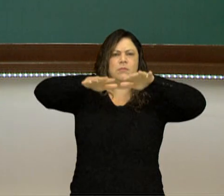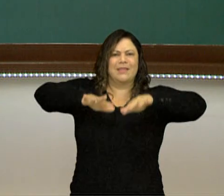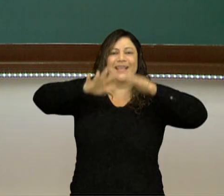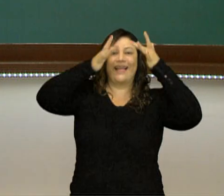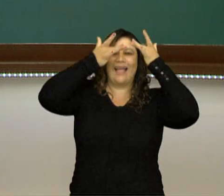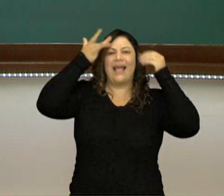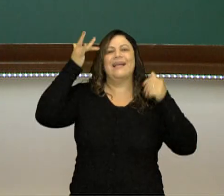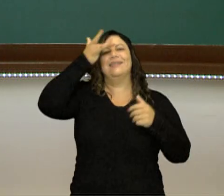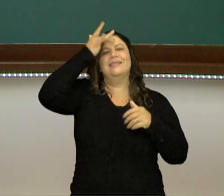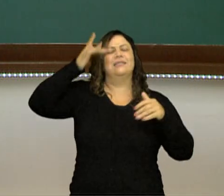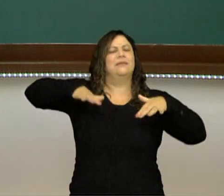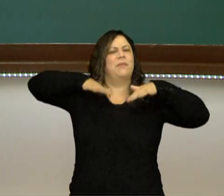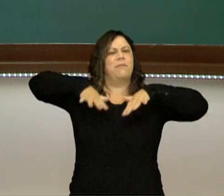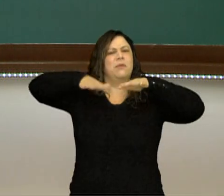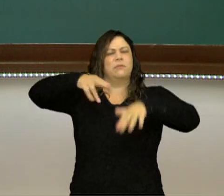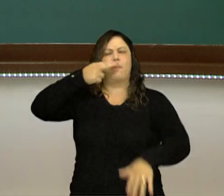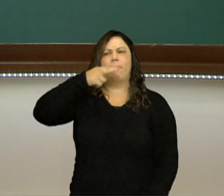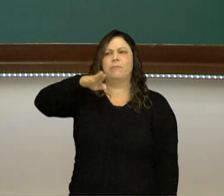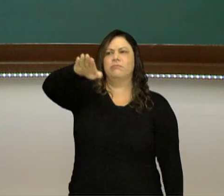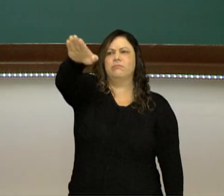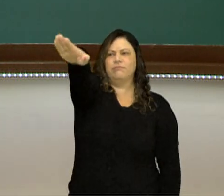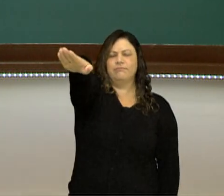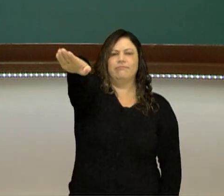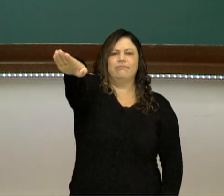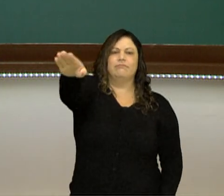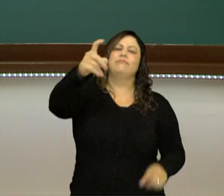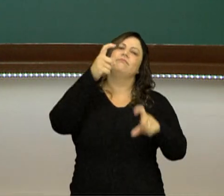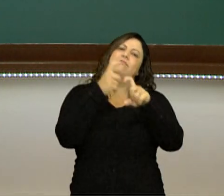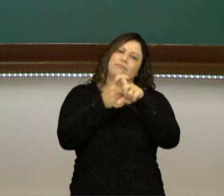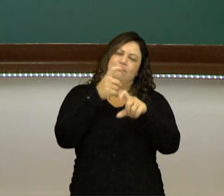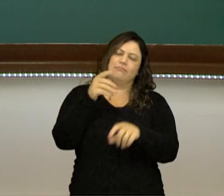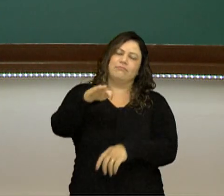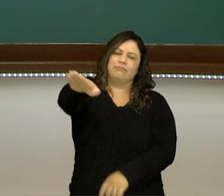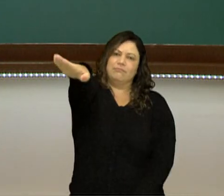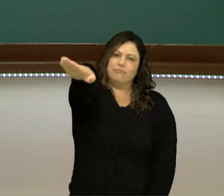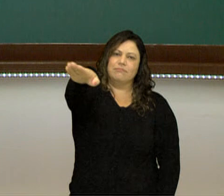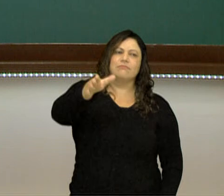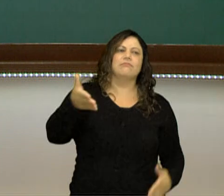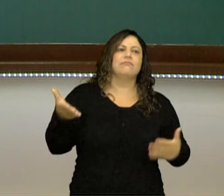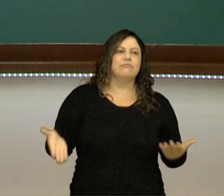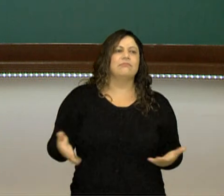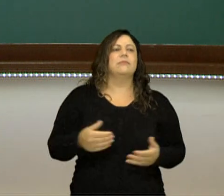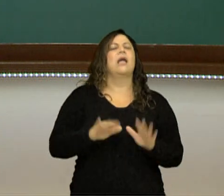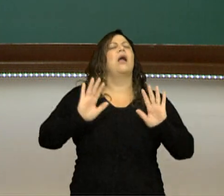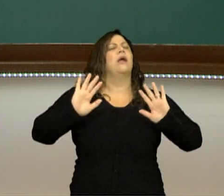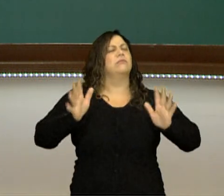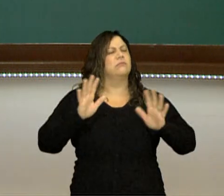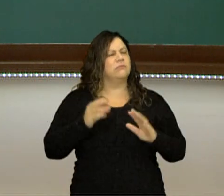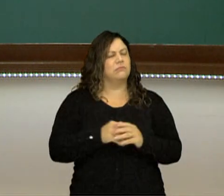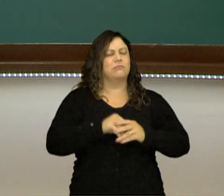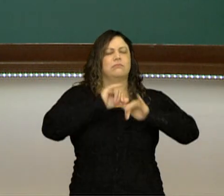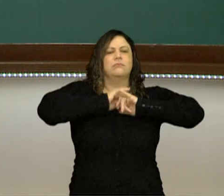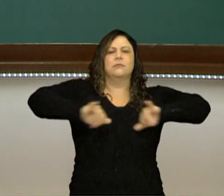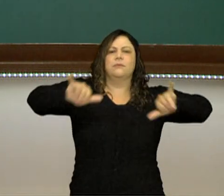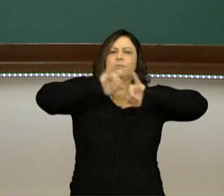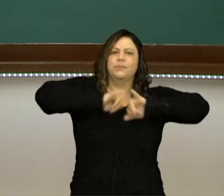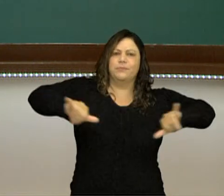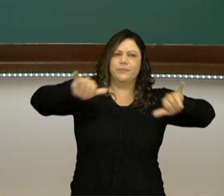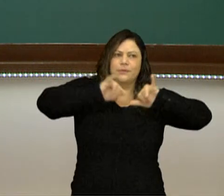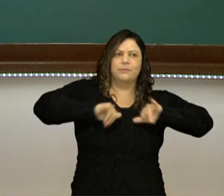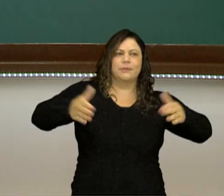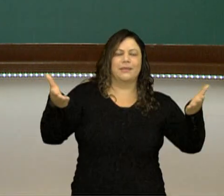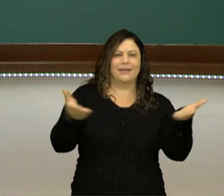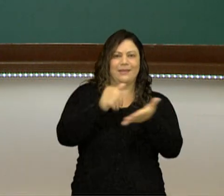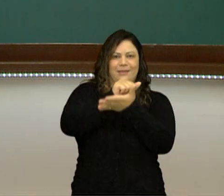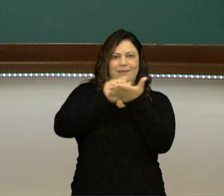aqui fazendo a saudação nazista, certo? Então isso aí já faz parte do elemento da propaganda nazista. Então vamos